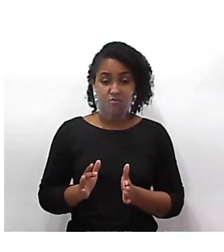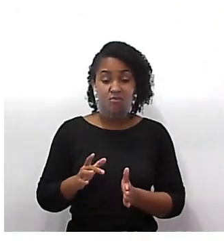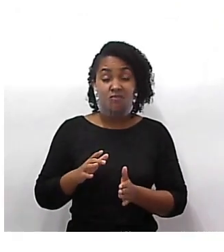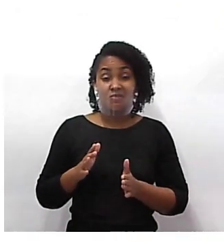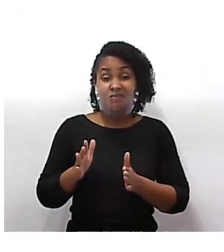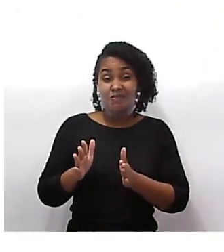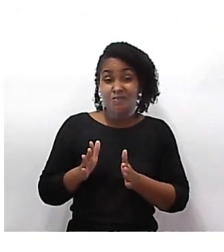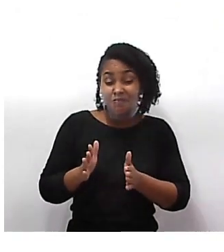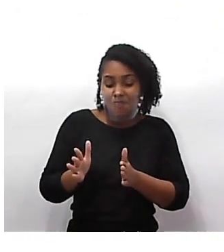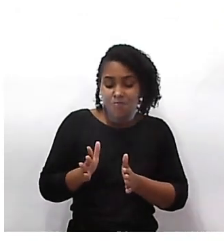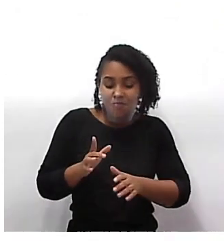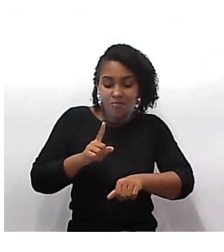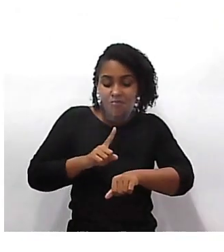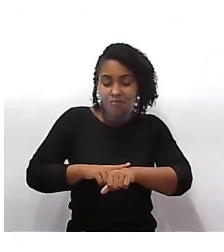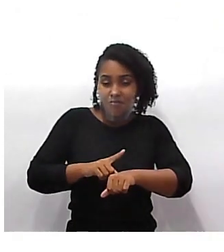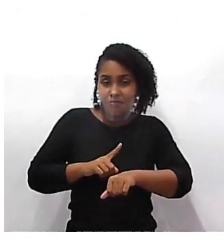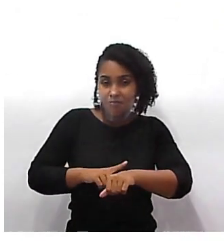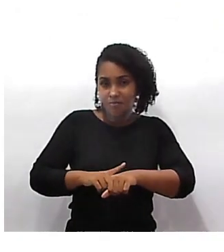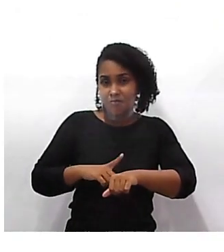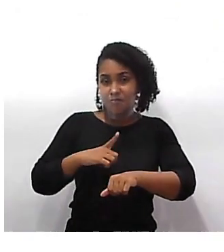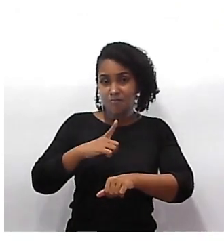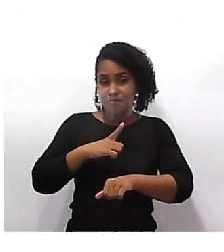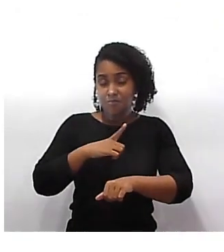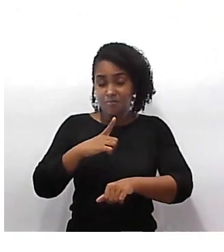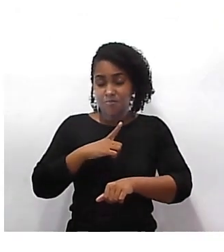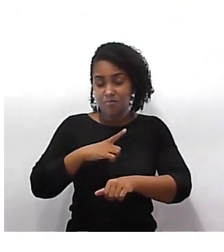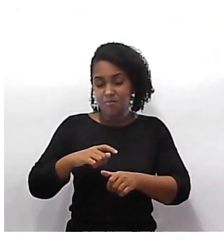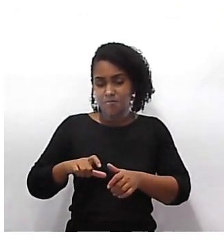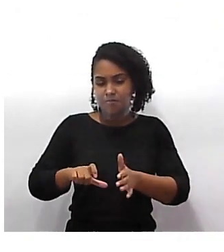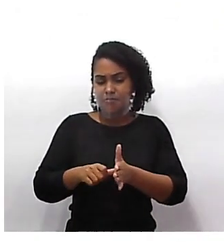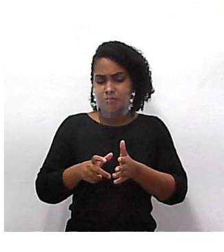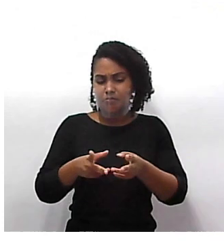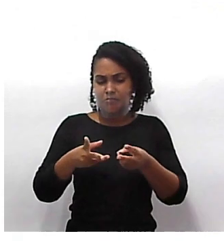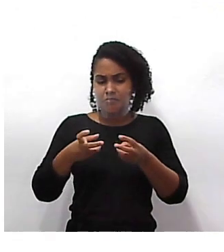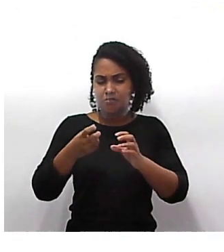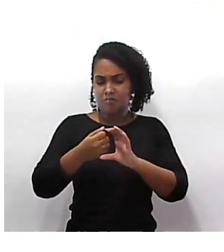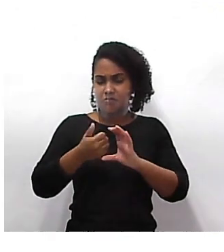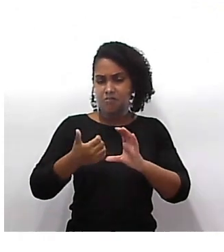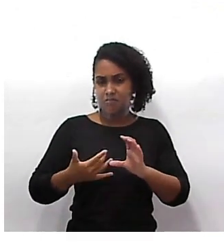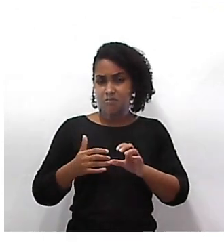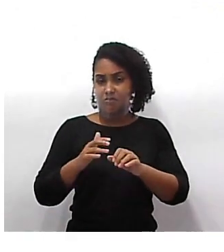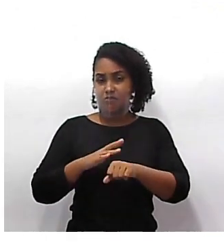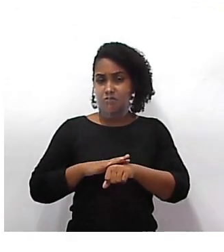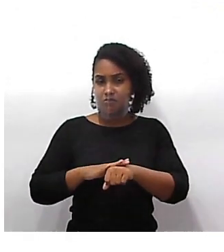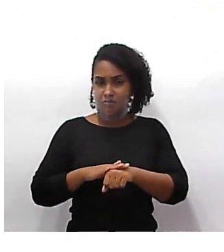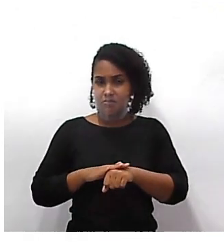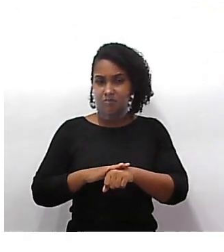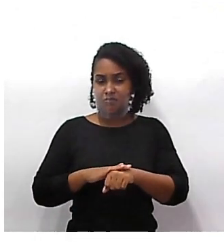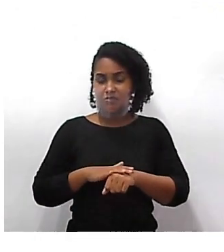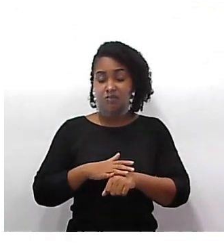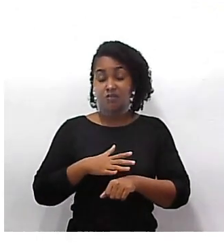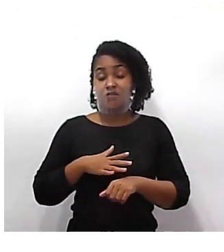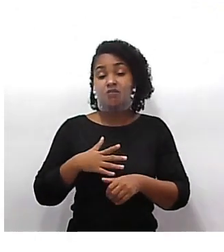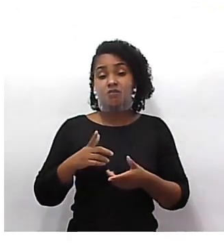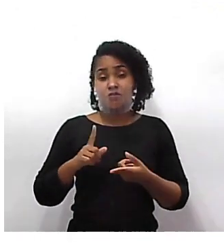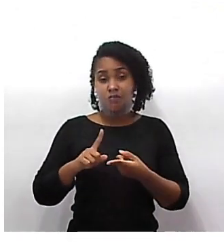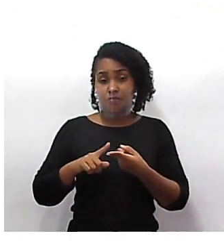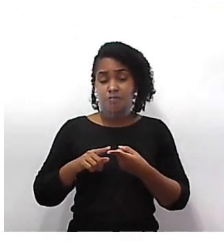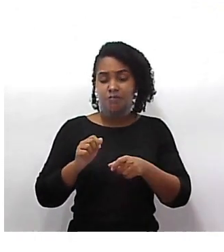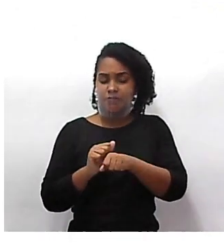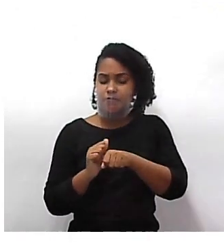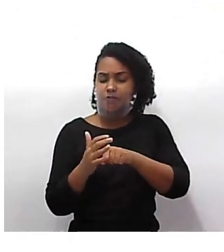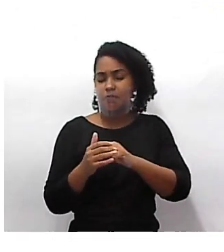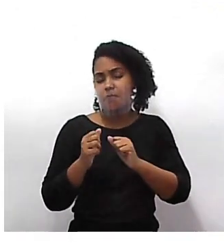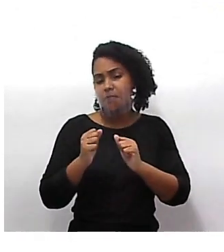o tempo que se leva para os primeiros sintomas aparecerem, desde a infecção por coronavírus, que